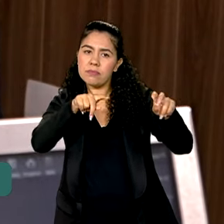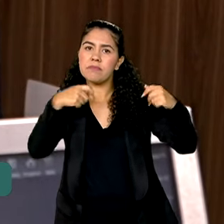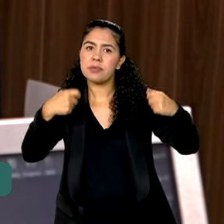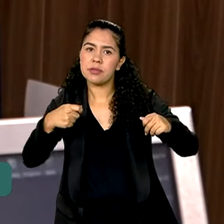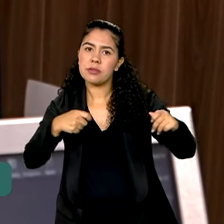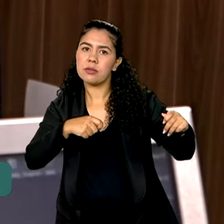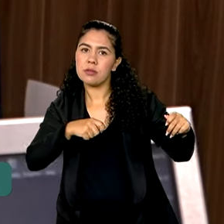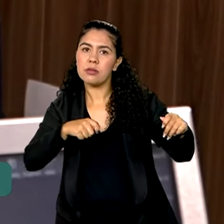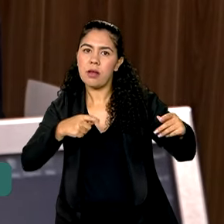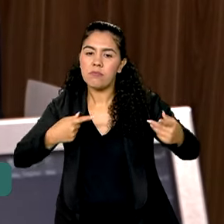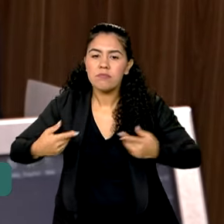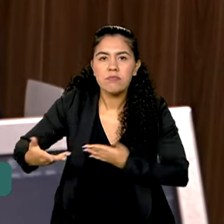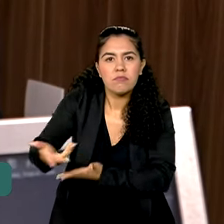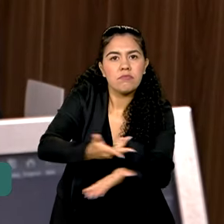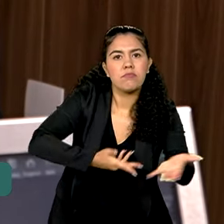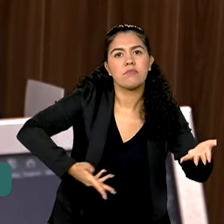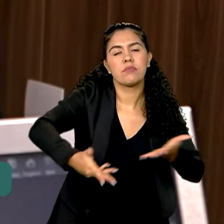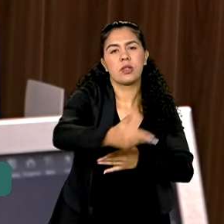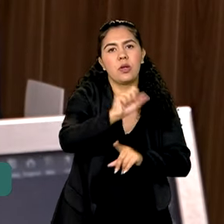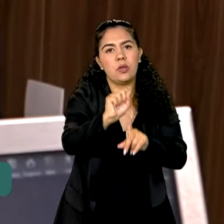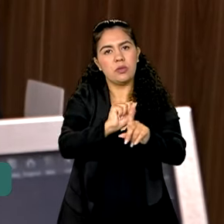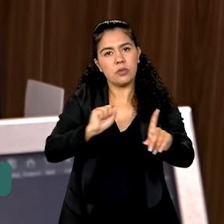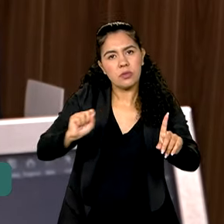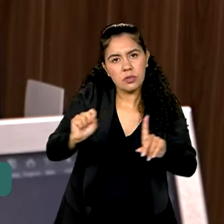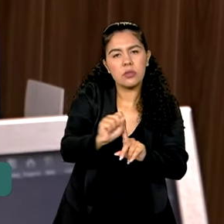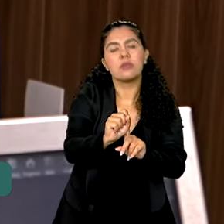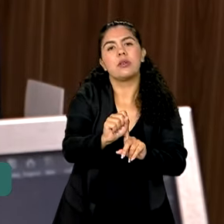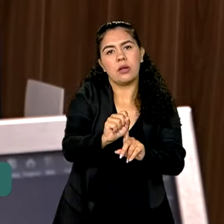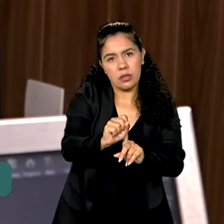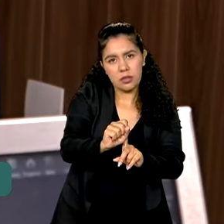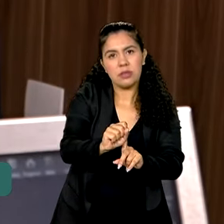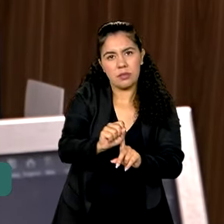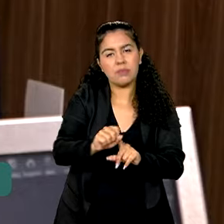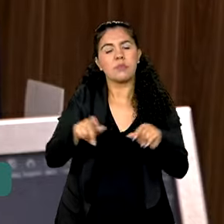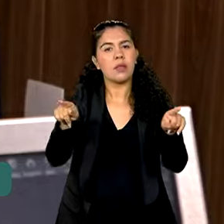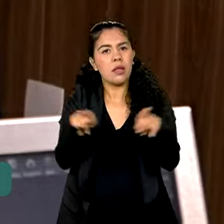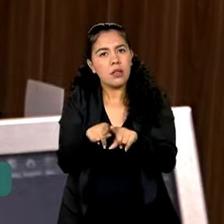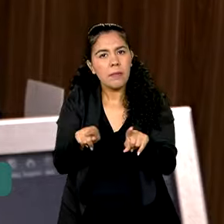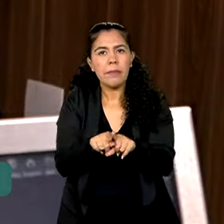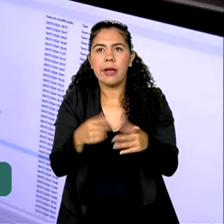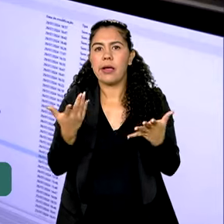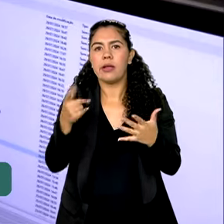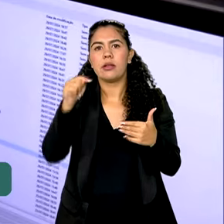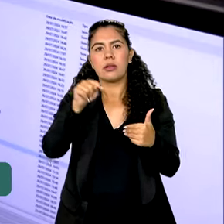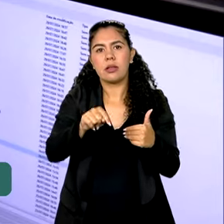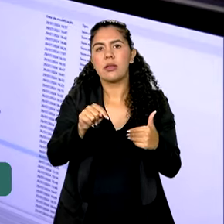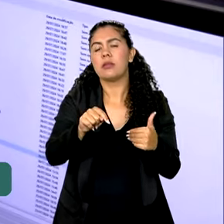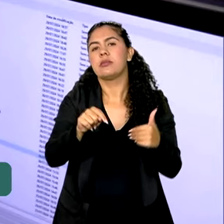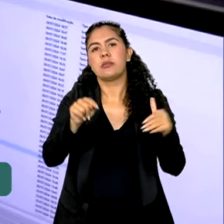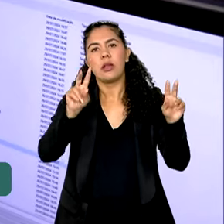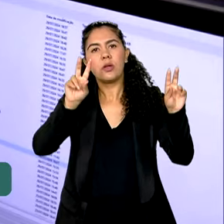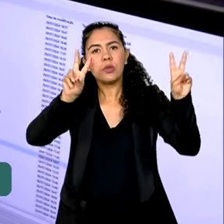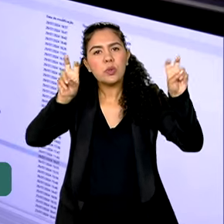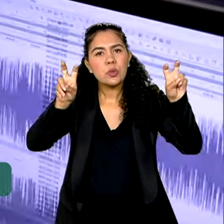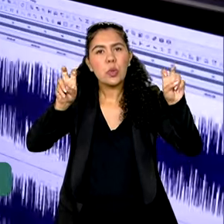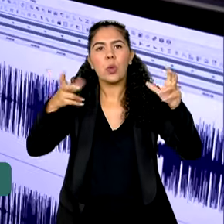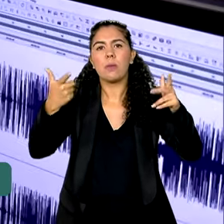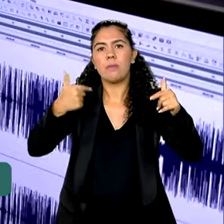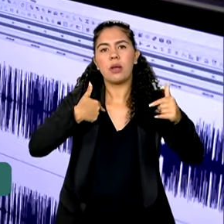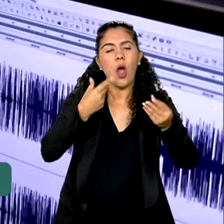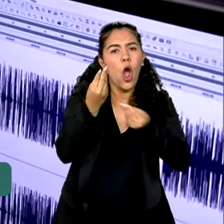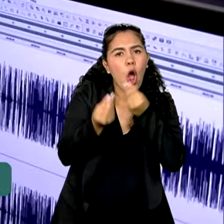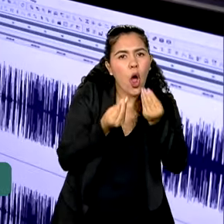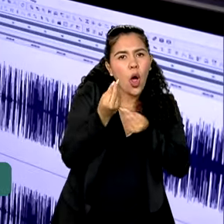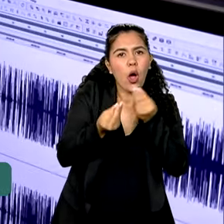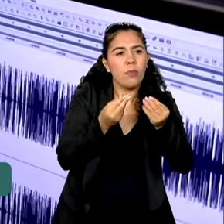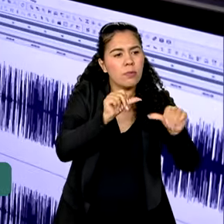sociedade, combatendo o negacionismo ambiental, que foge do debate sobre as razões estruturais